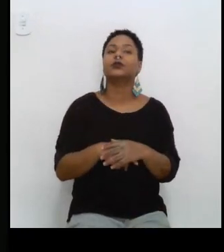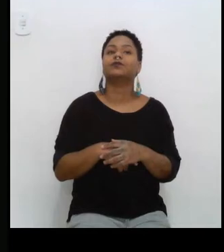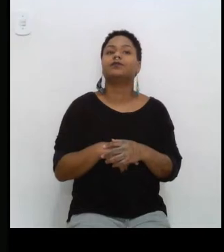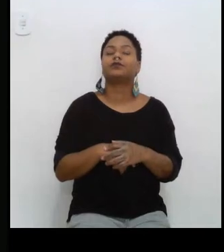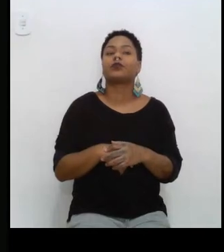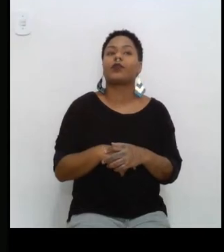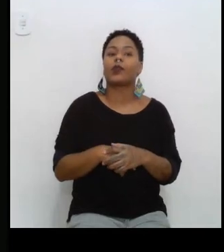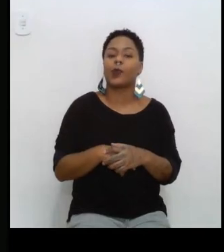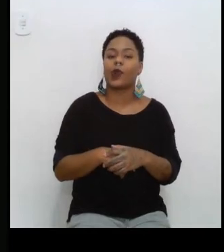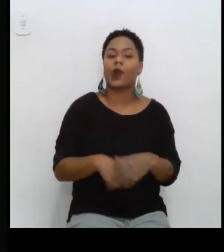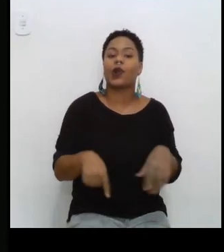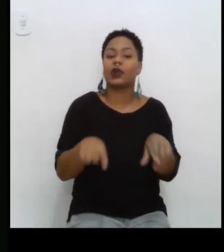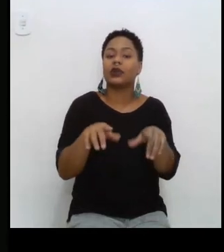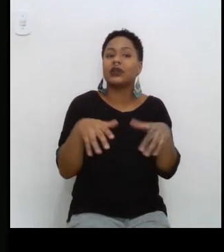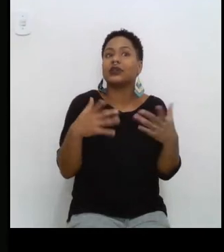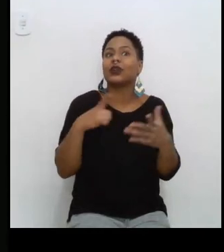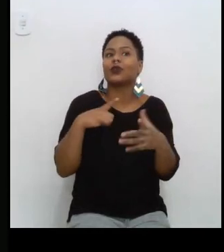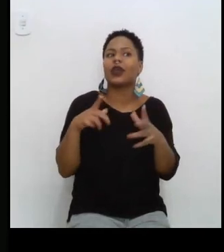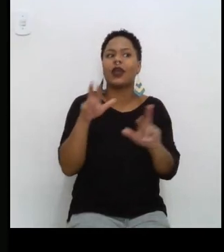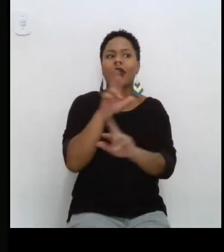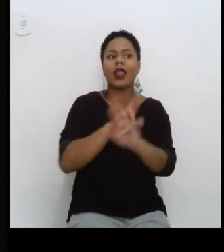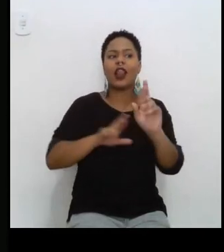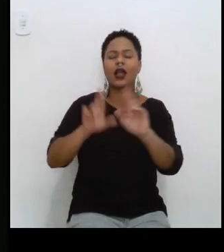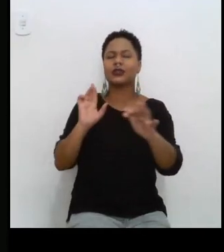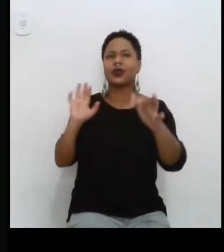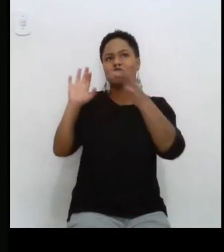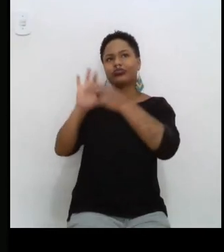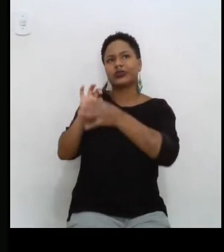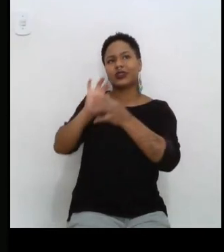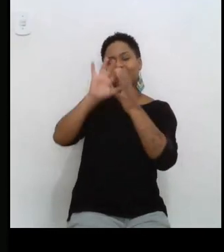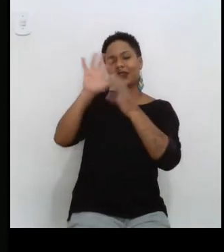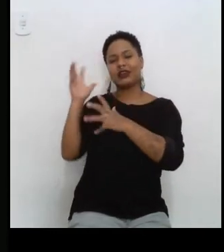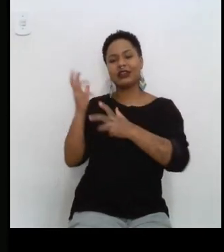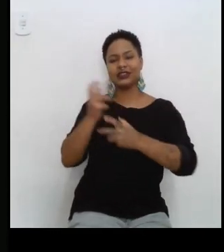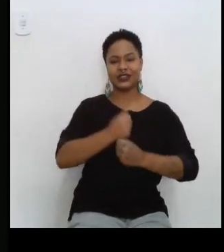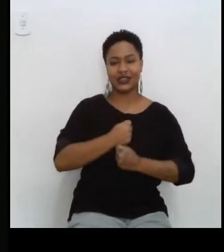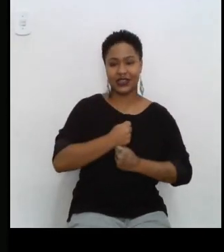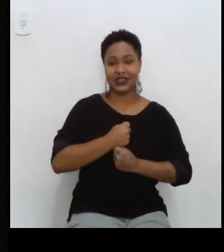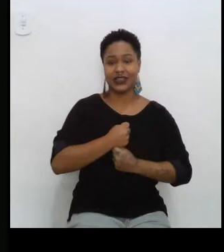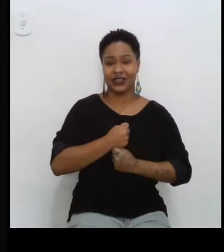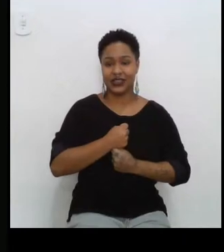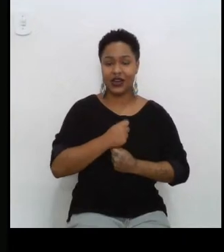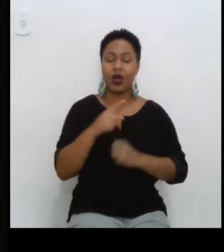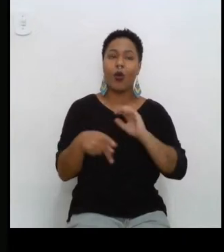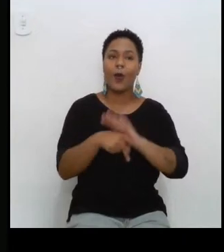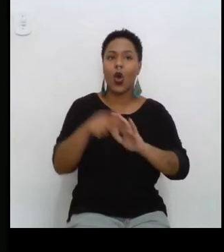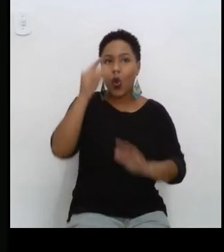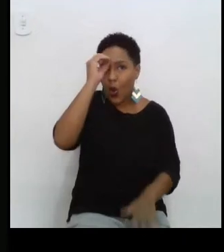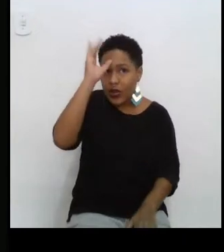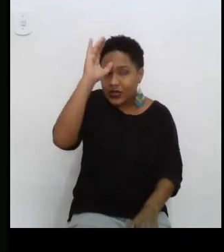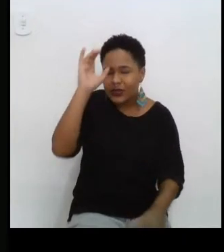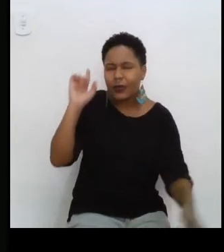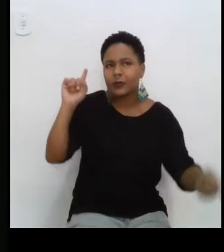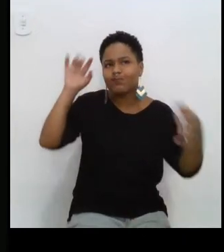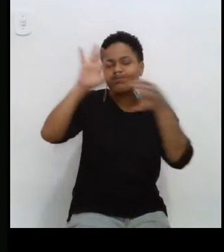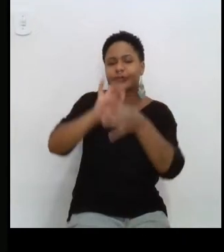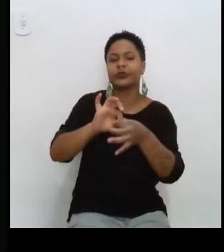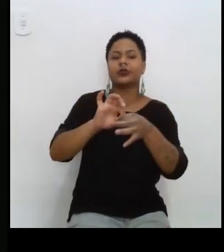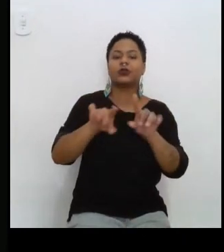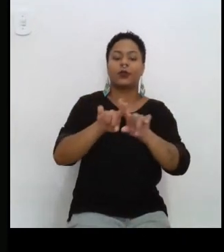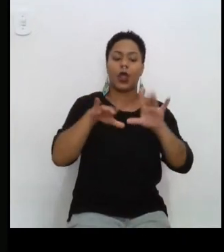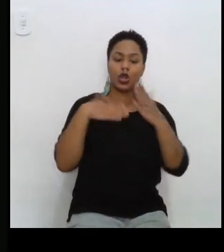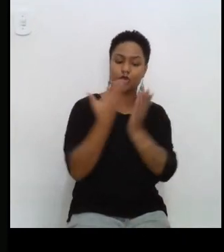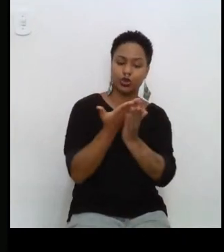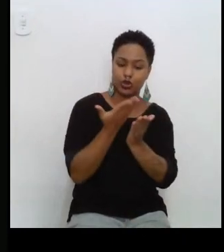tem uma relação ancestral minha com um saber umas com os estudos